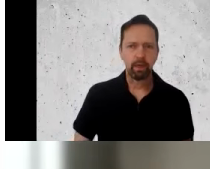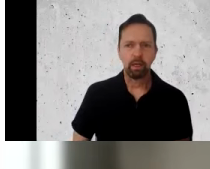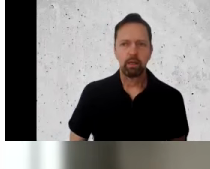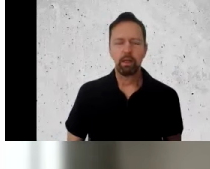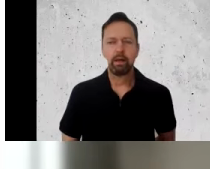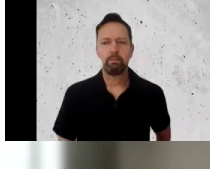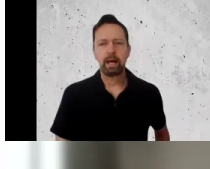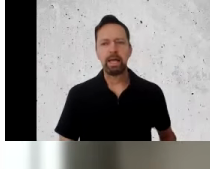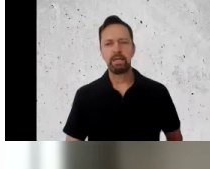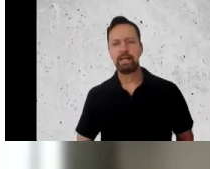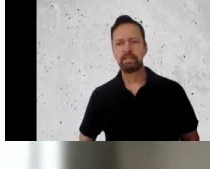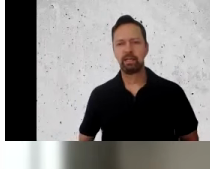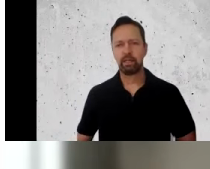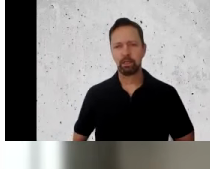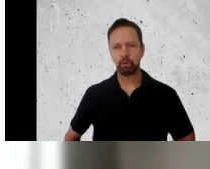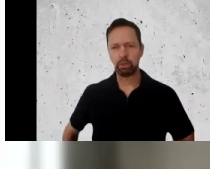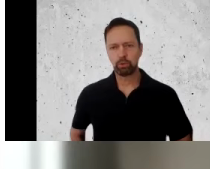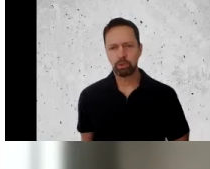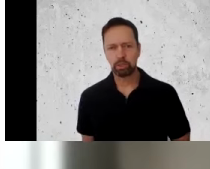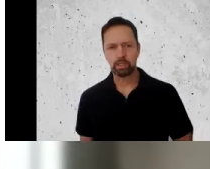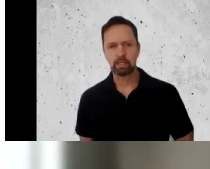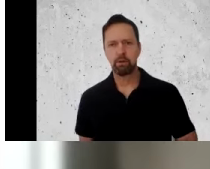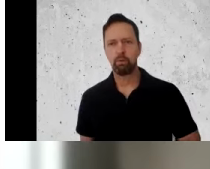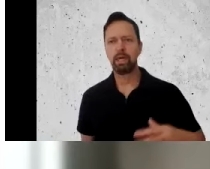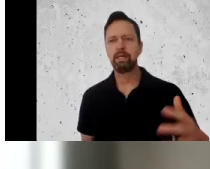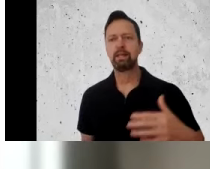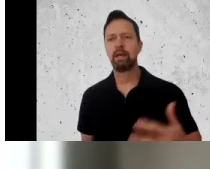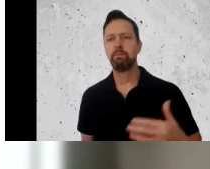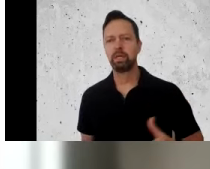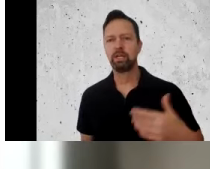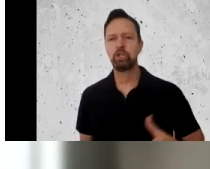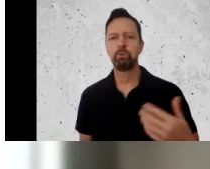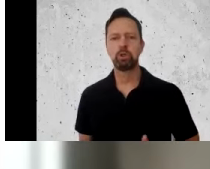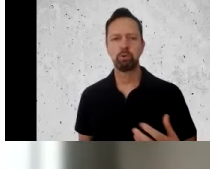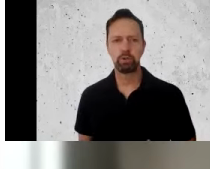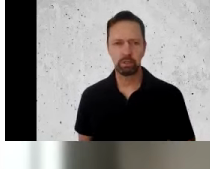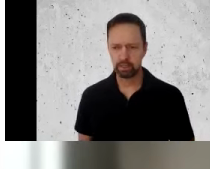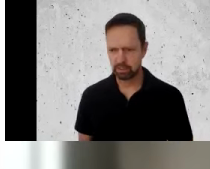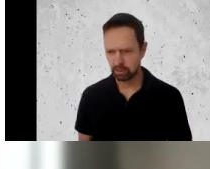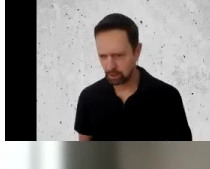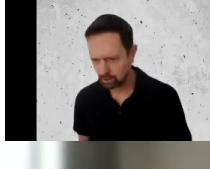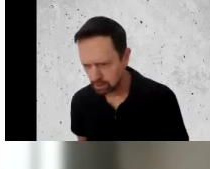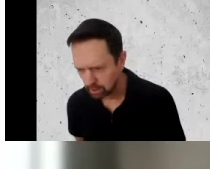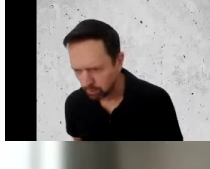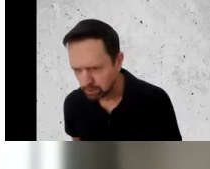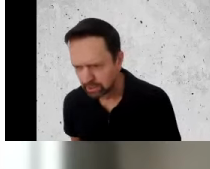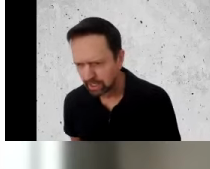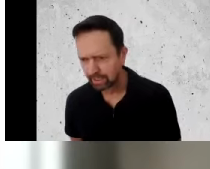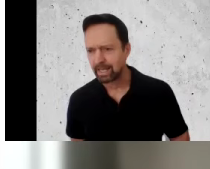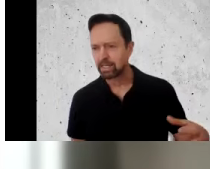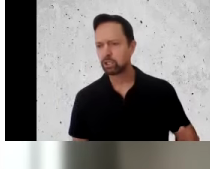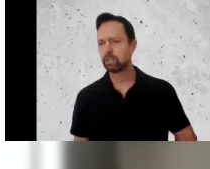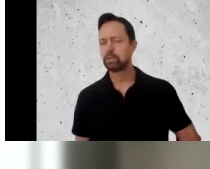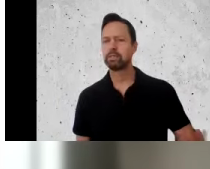Tá. Aí, nessa literatura de custo de transação, o que, que determina que tipos de custo de transação que existem, né? Quais são